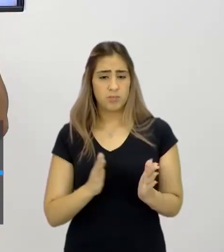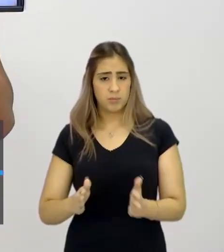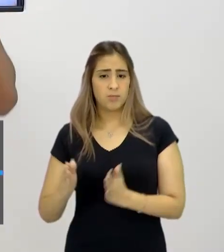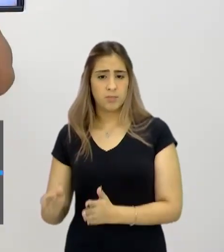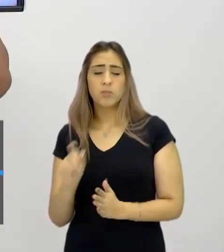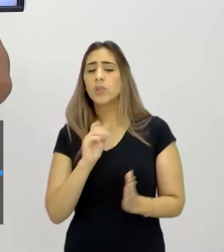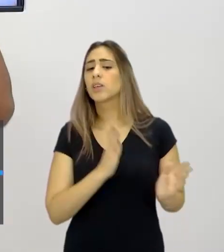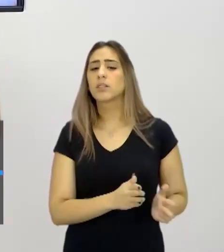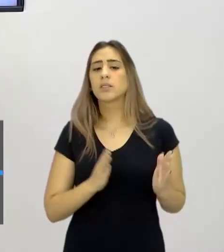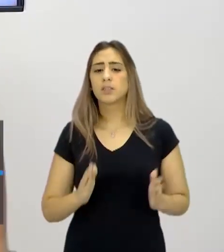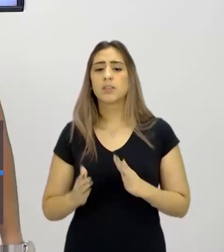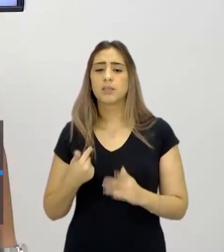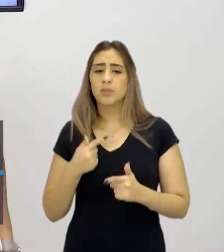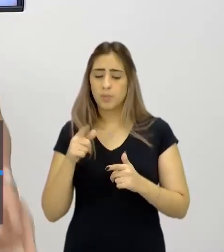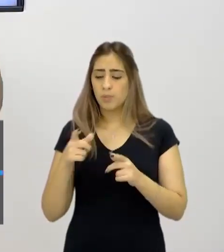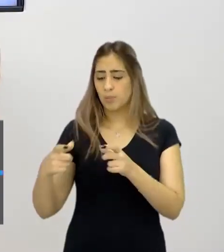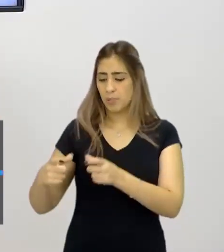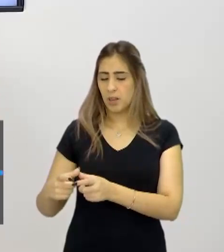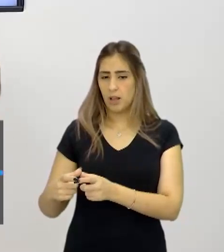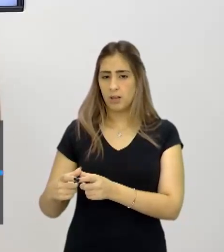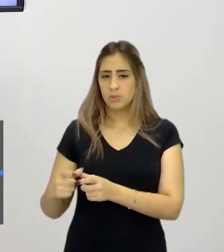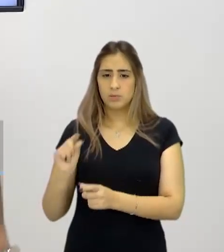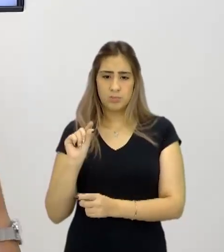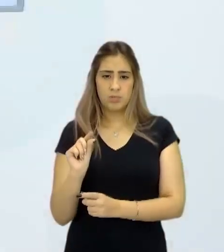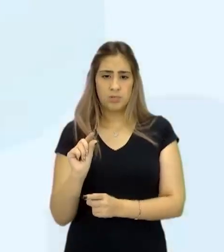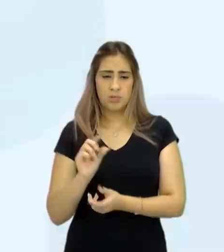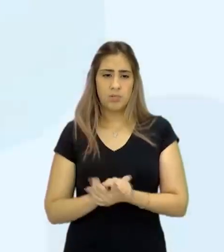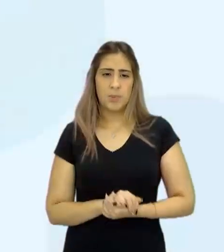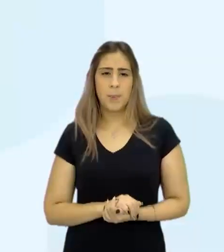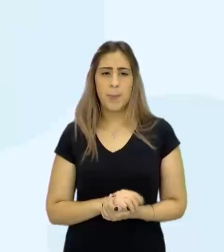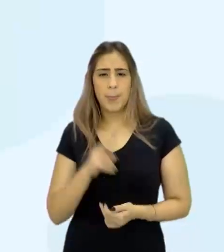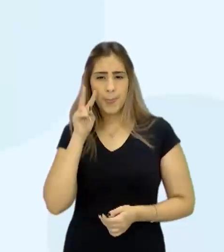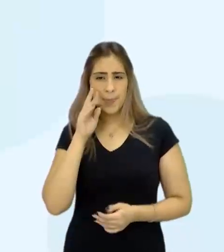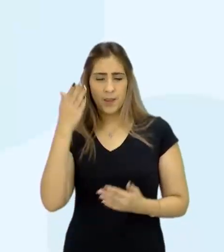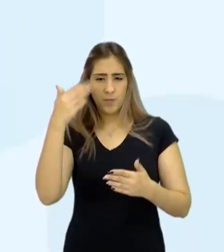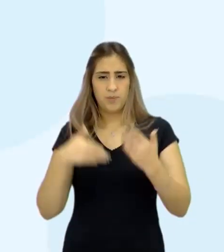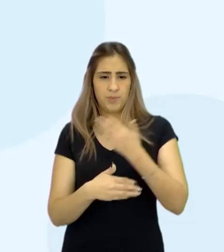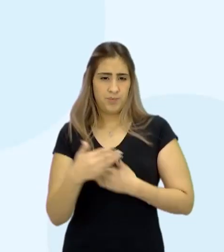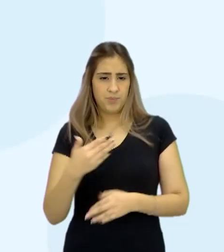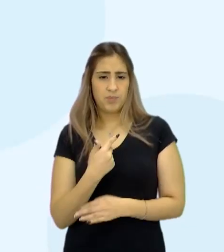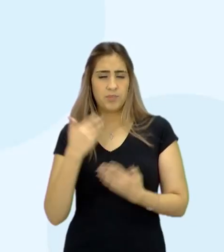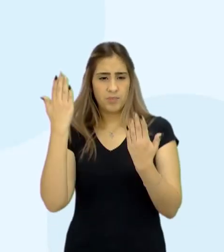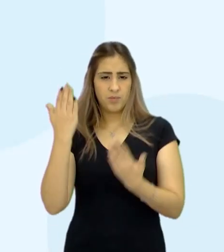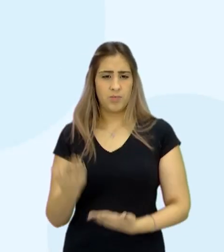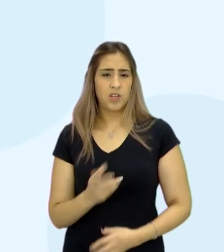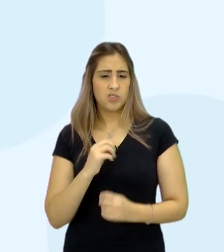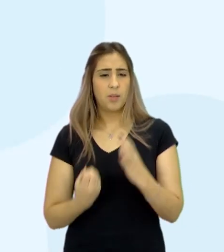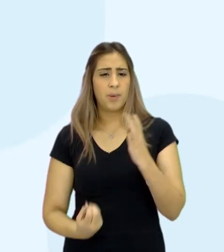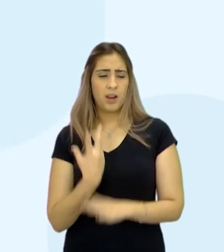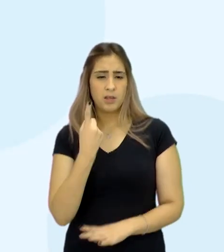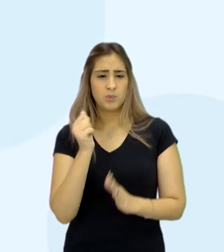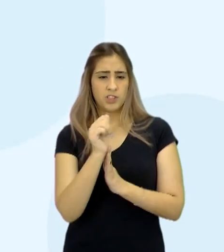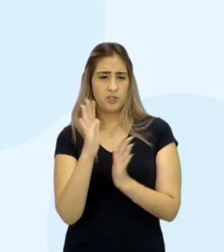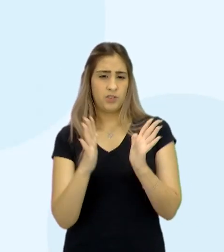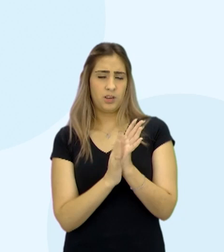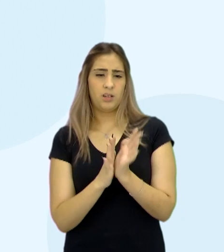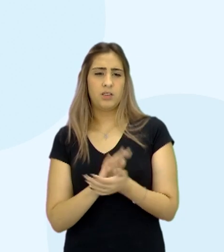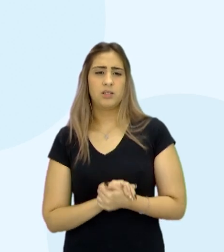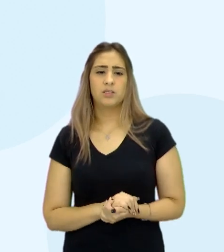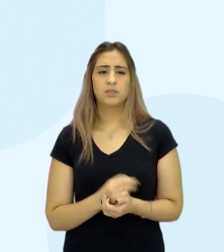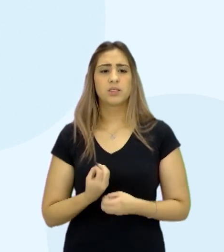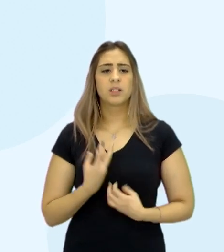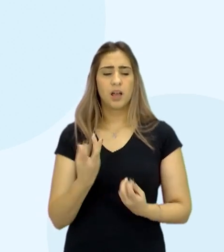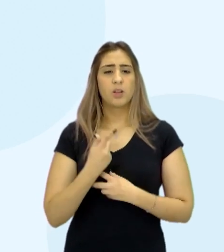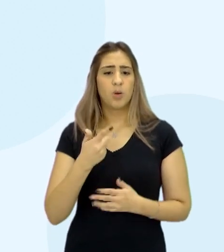os segmentos? Um pedacinho de reta. Olha aqui na telinha, lá na página 76, já aparece um exercício, ó. Dados